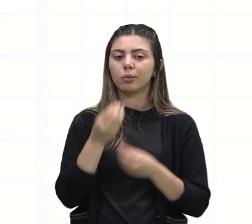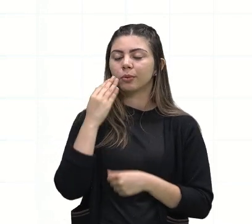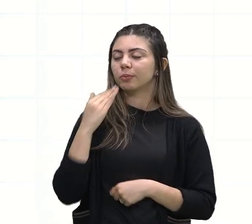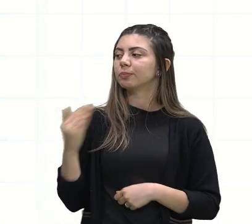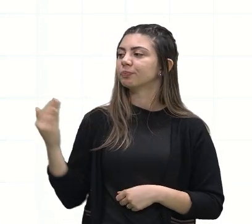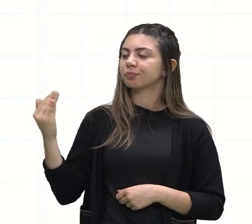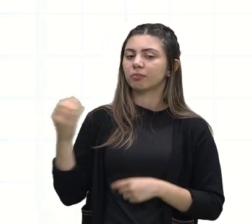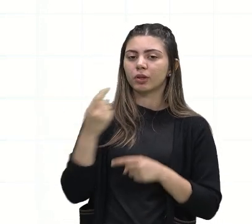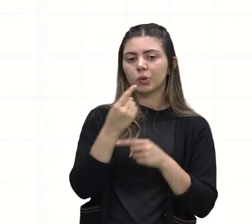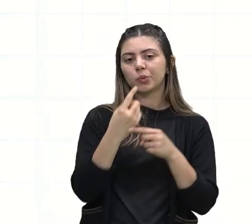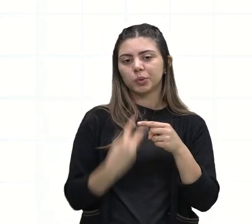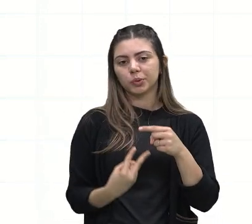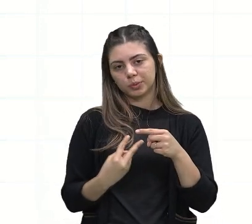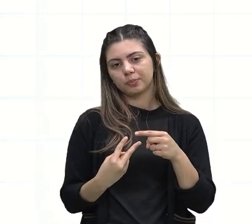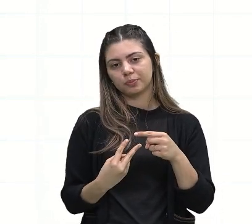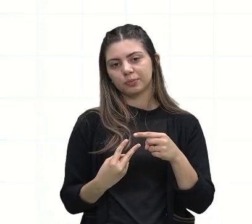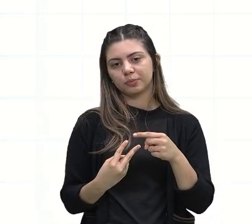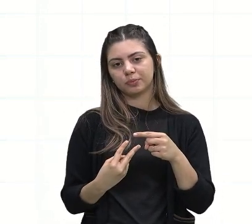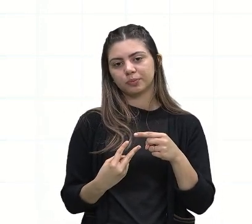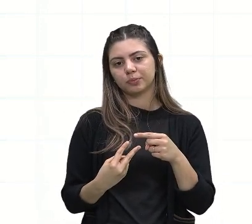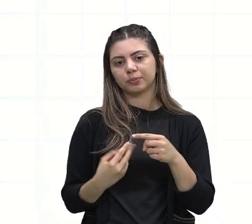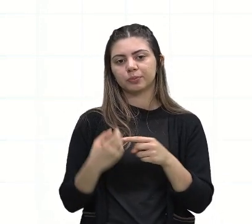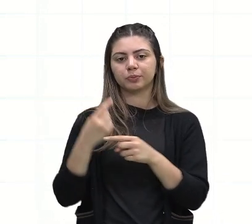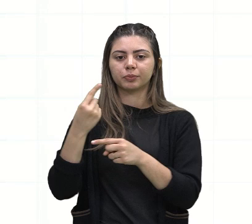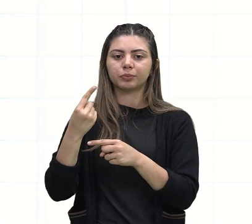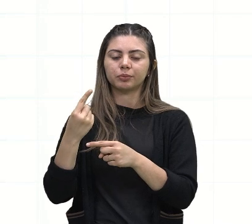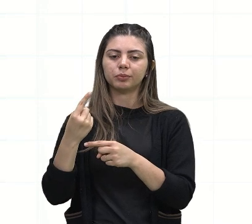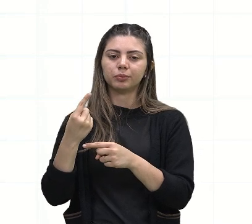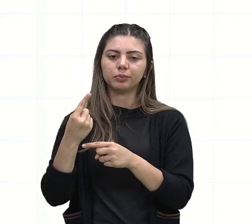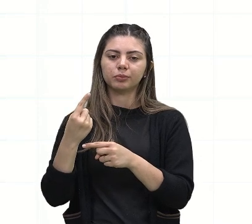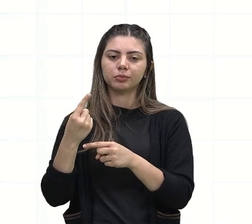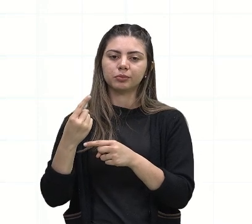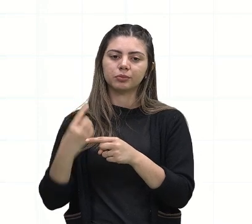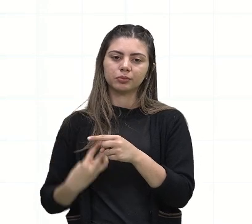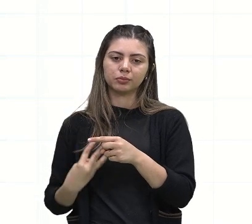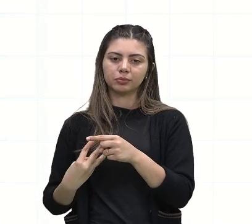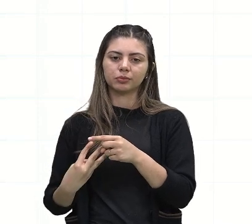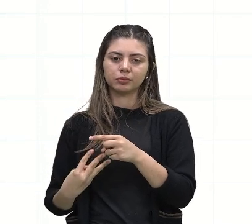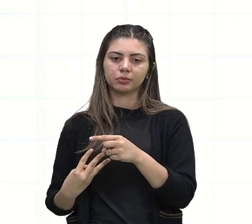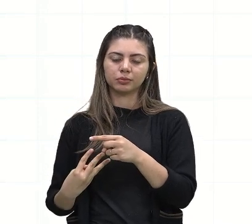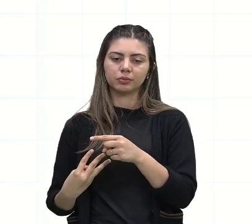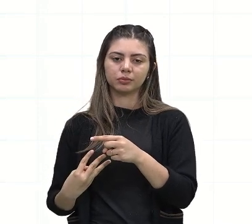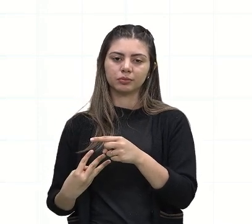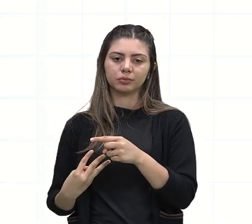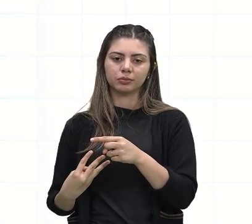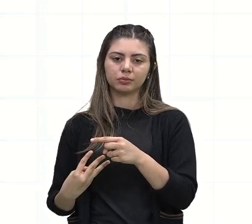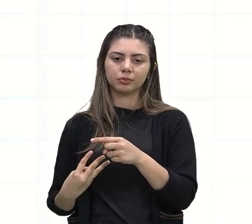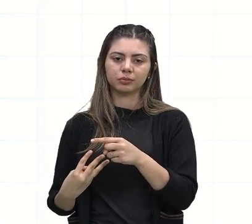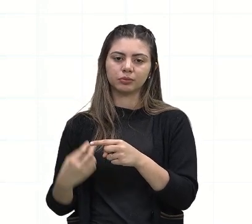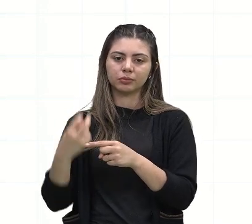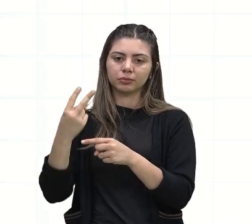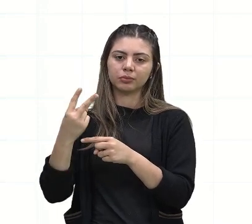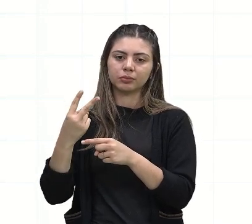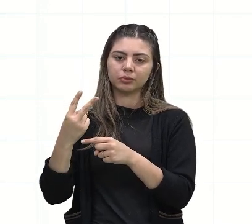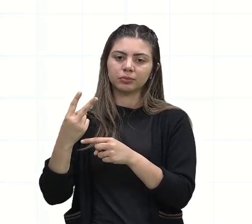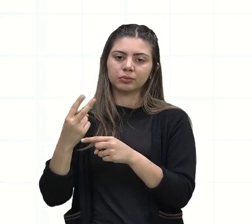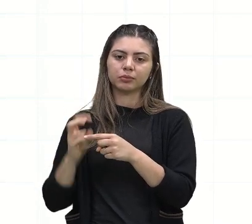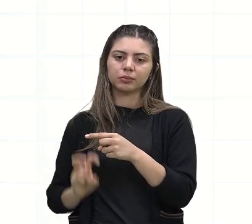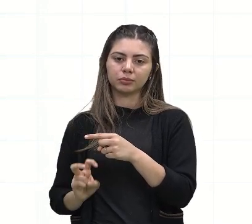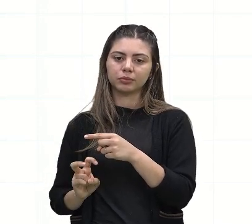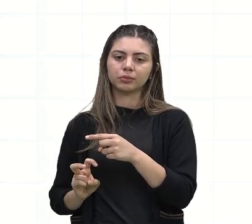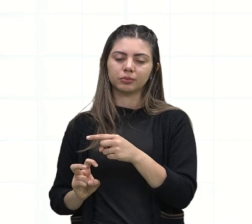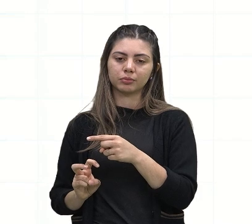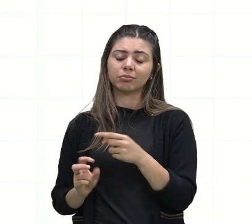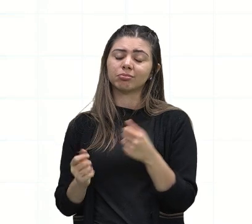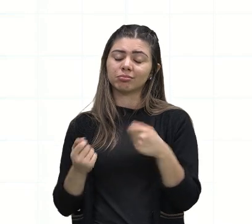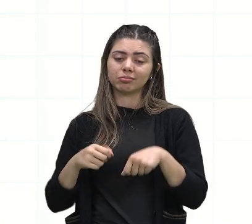né? Meio, 1/3, né? Assim, 2/5, dessa forma aqui,